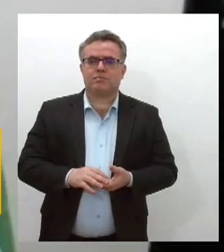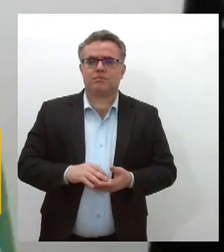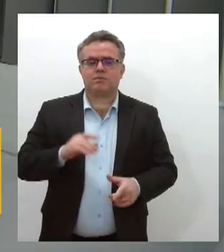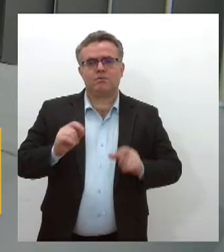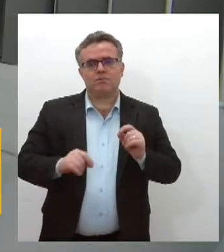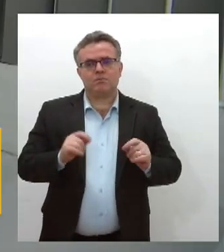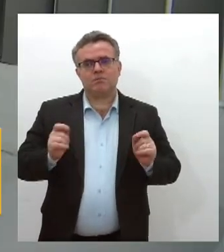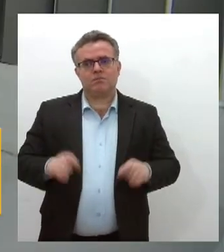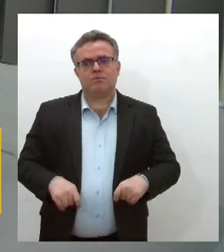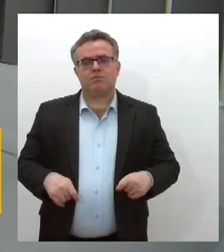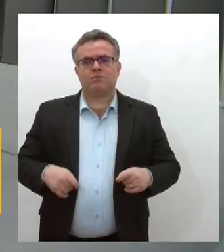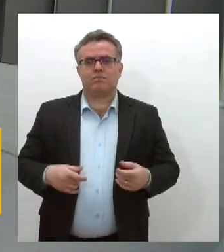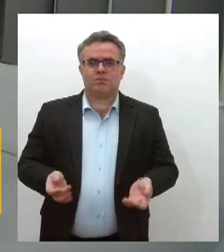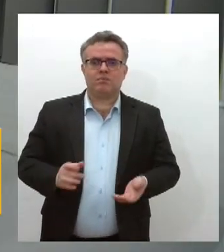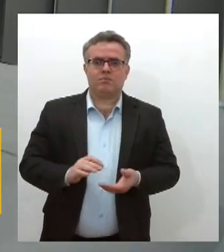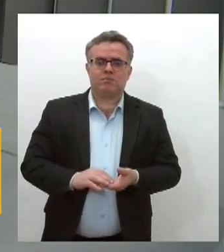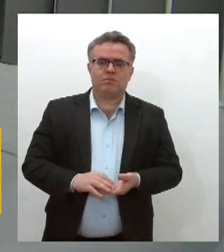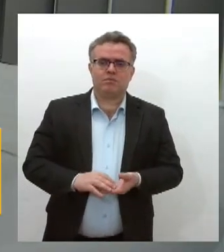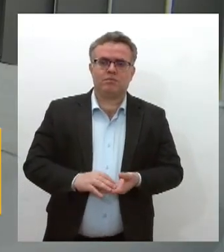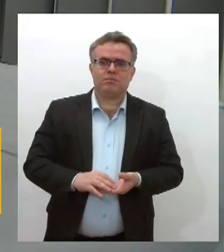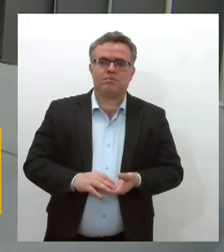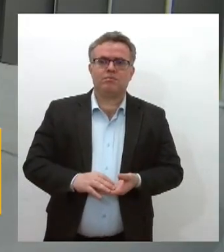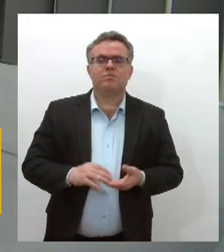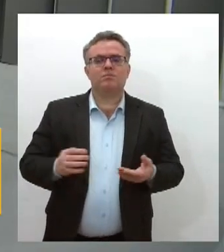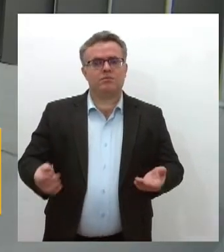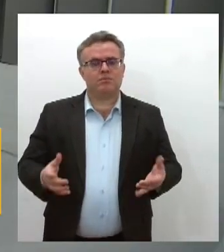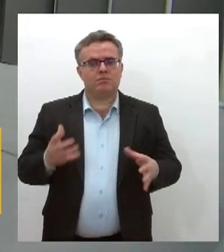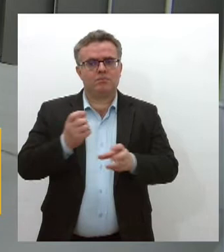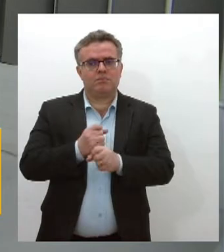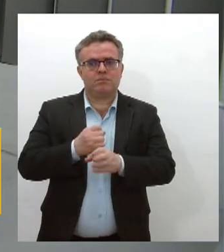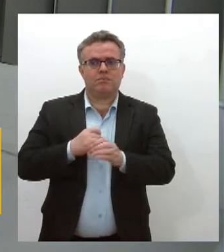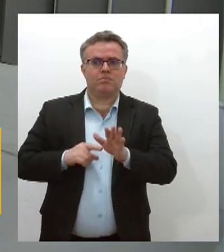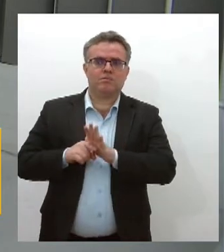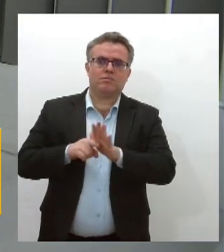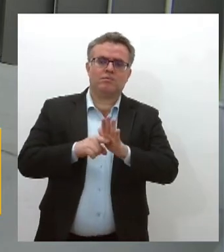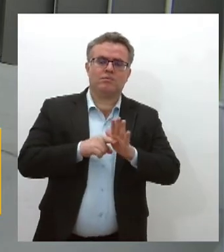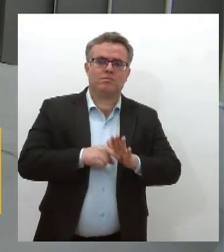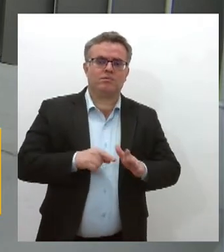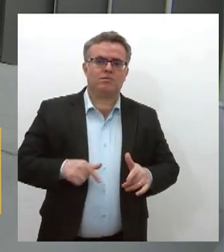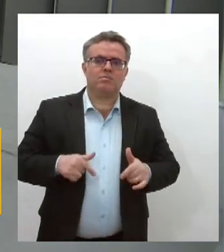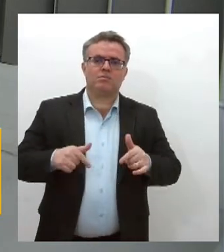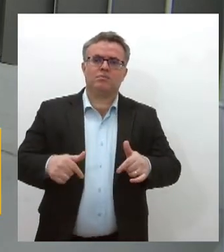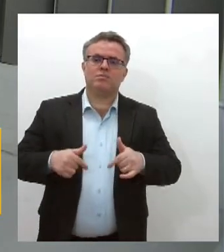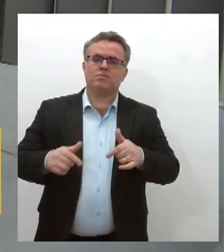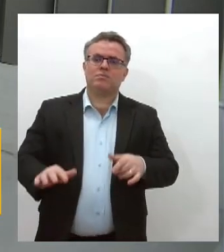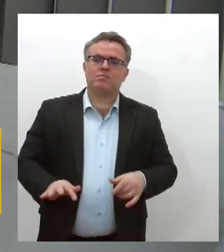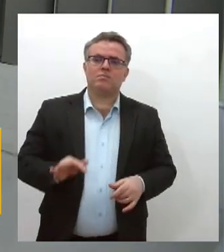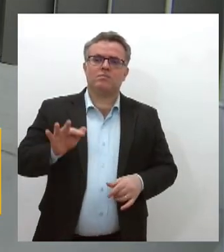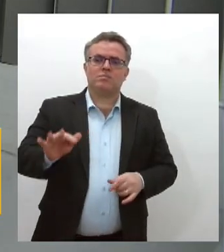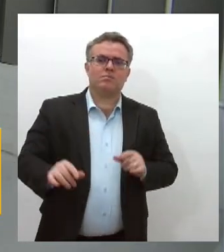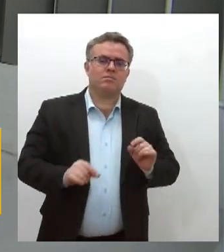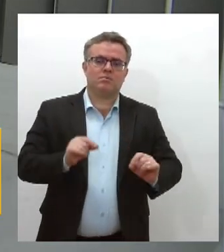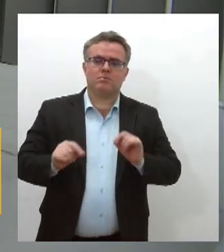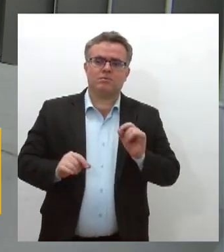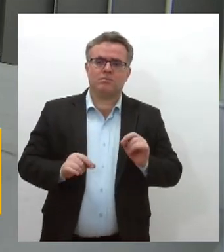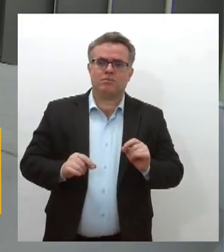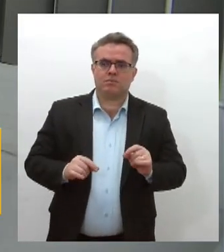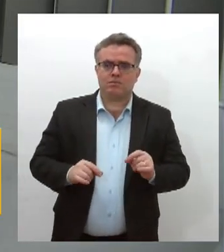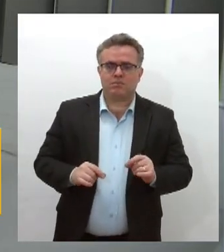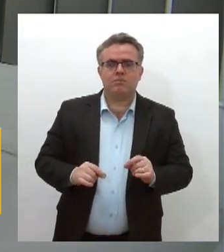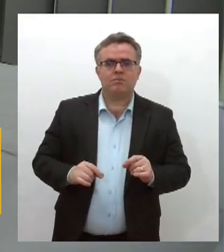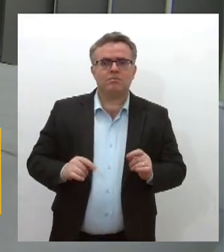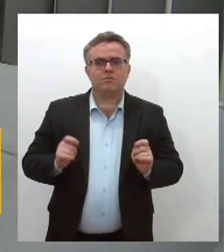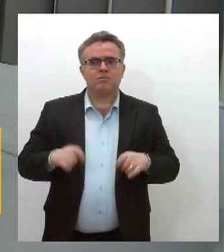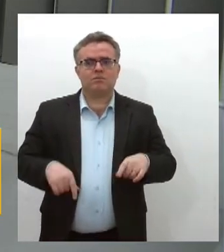esses dados, eles resultam em vários tipos de ações futuras, inclusive na aplicação de políticas